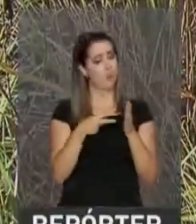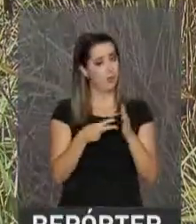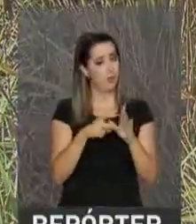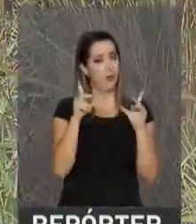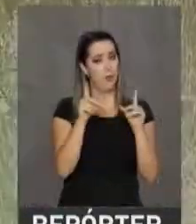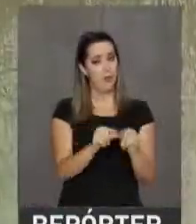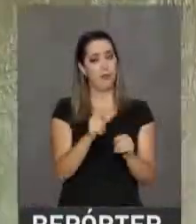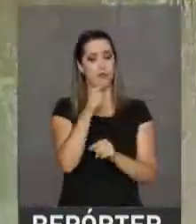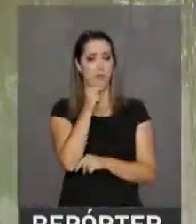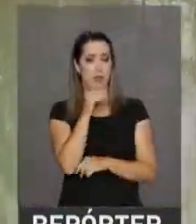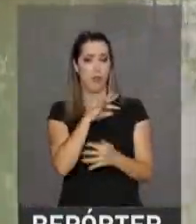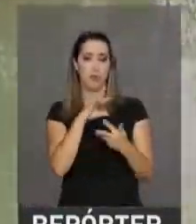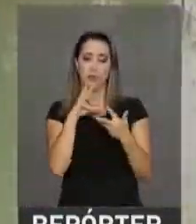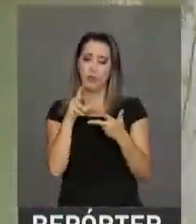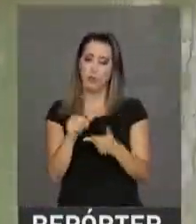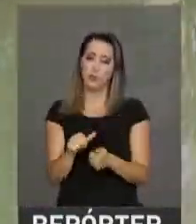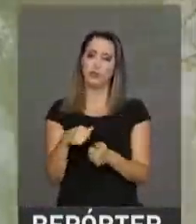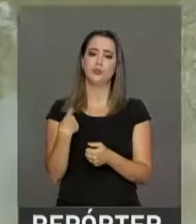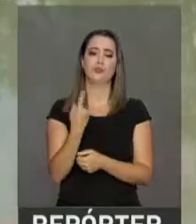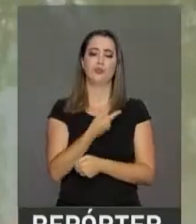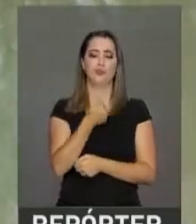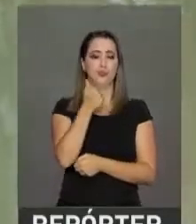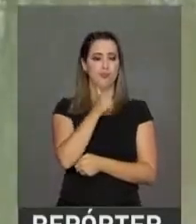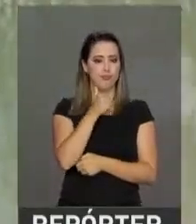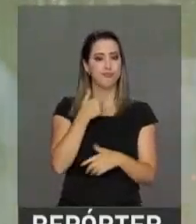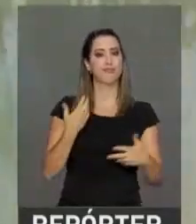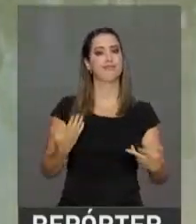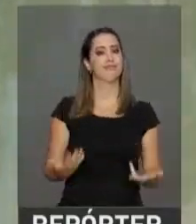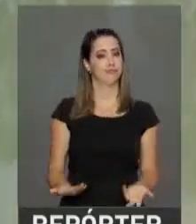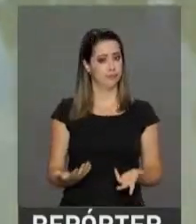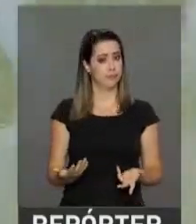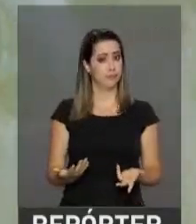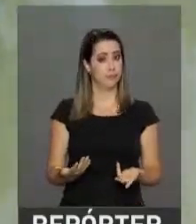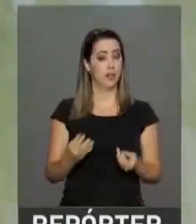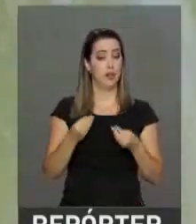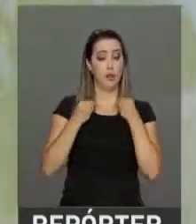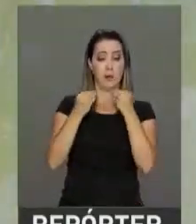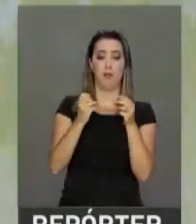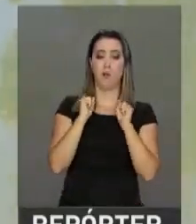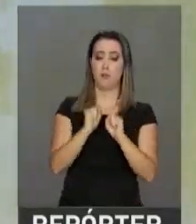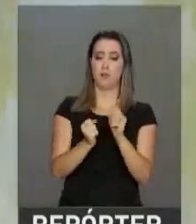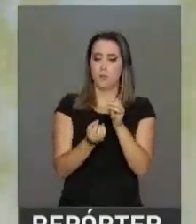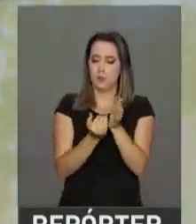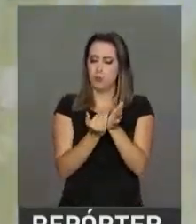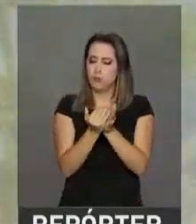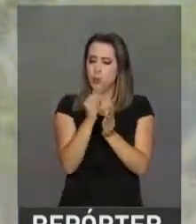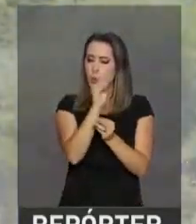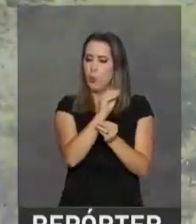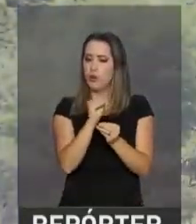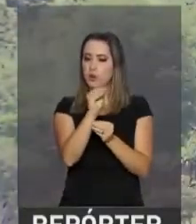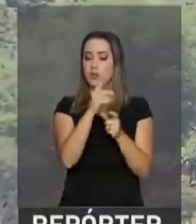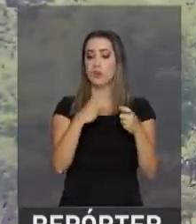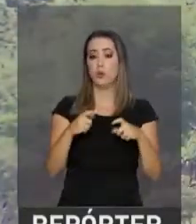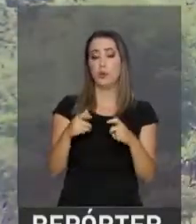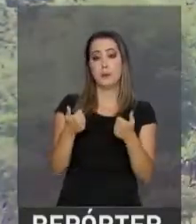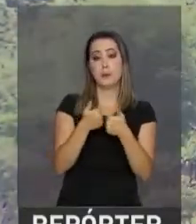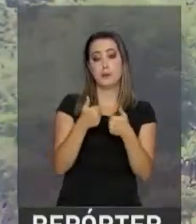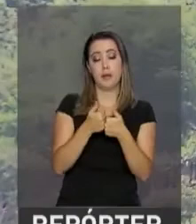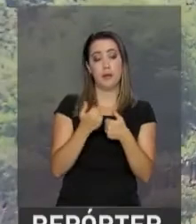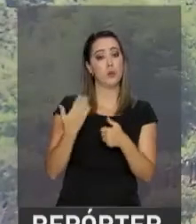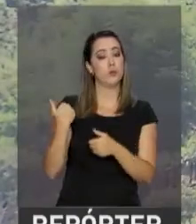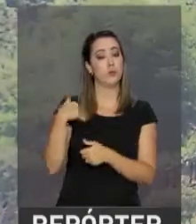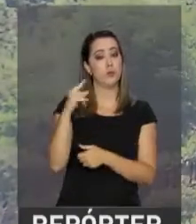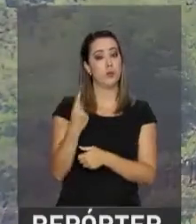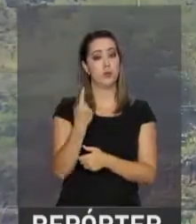de água doce, própria para o nosso consumo. E para garantir a recuperação de nascentes em regiões metropolitanas com mais de